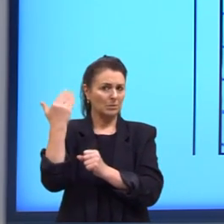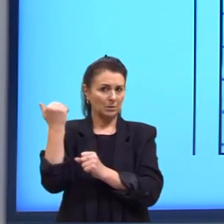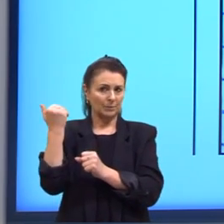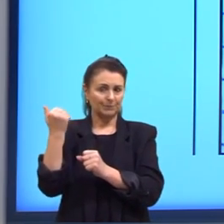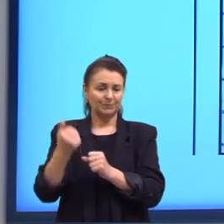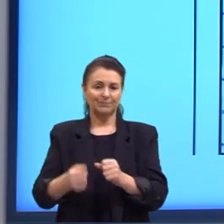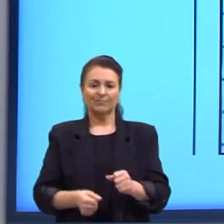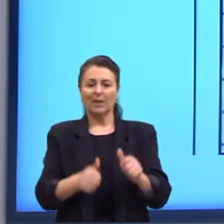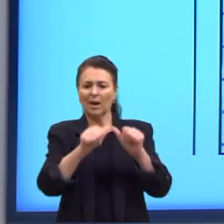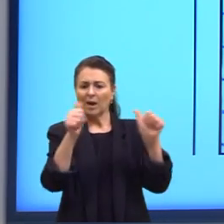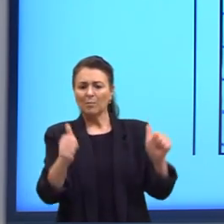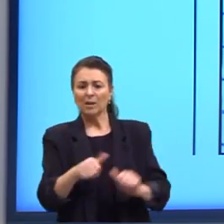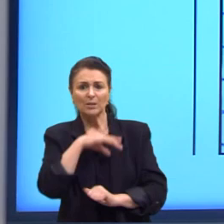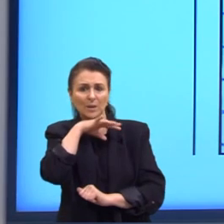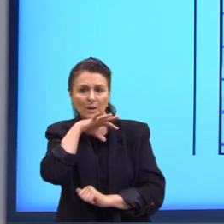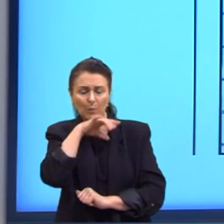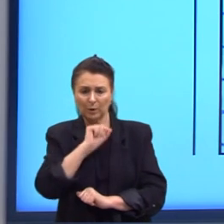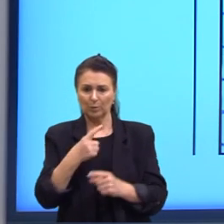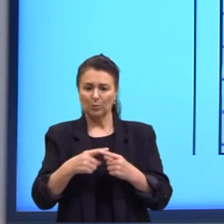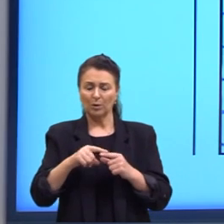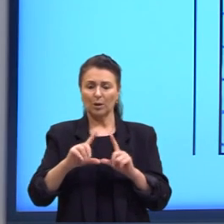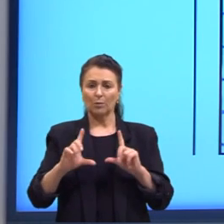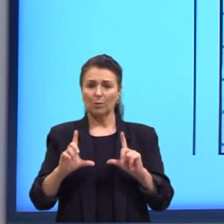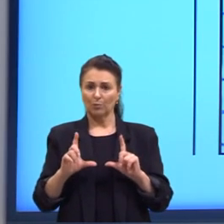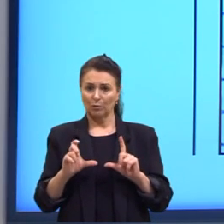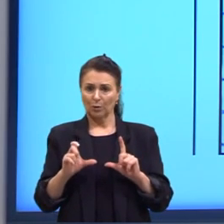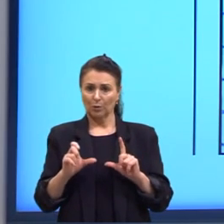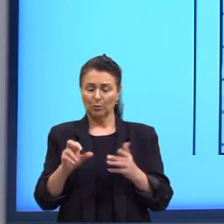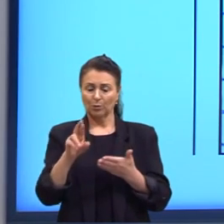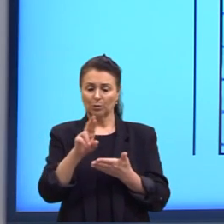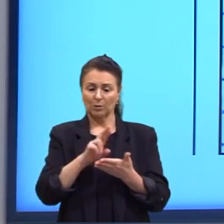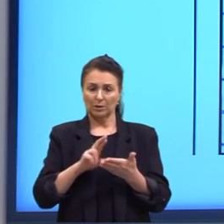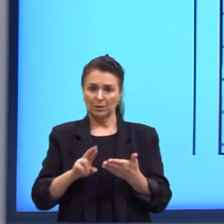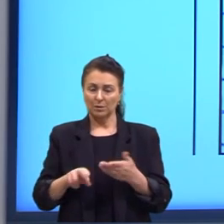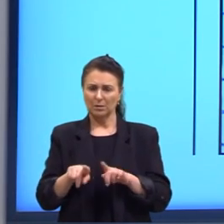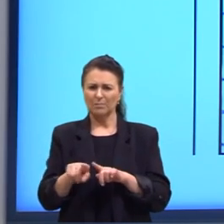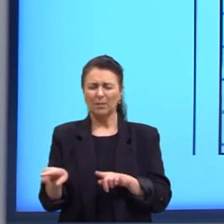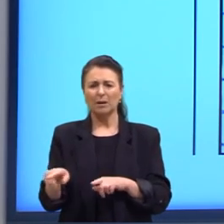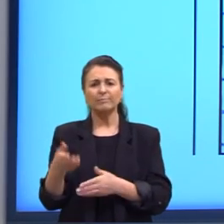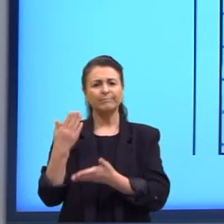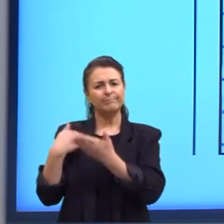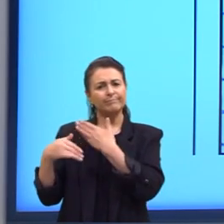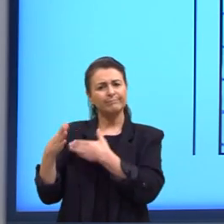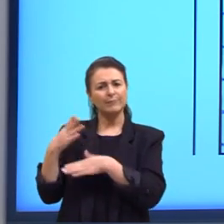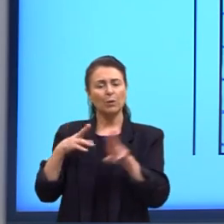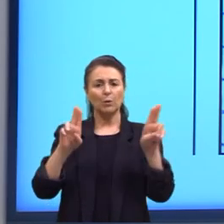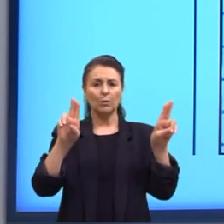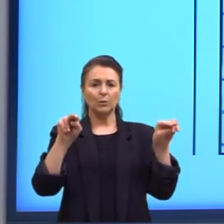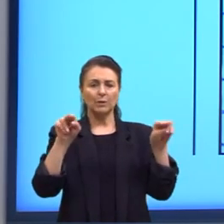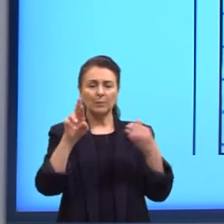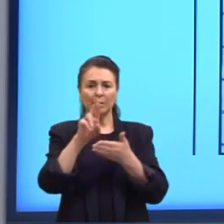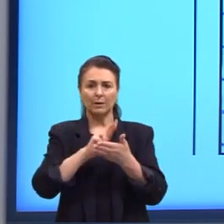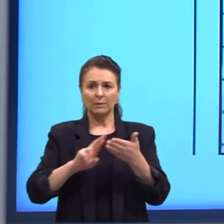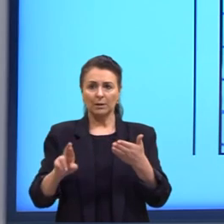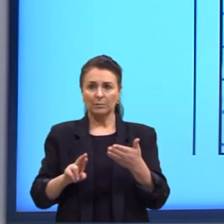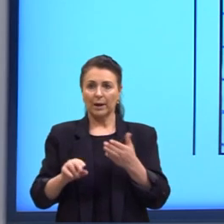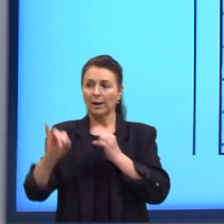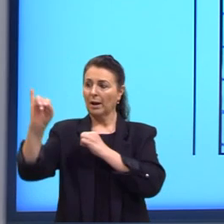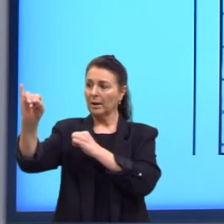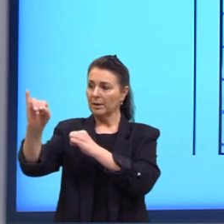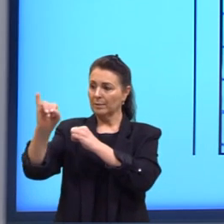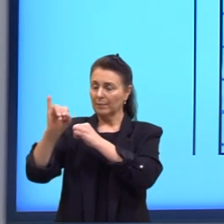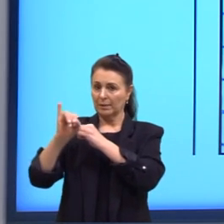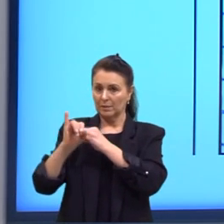imagem não é das melhores que tem uma fotografia aí de uma redação mas alguns anos atrás o tema da redação era imigração